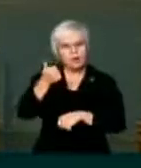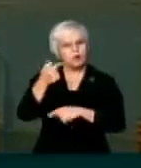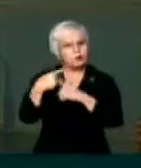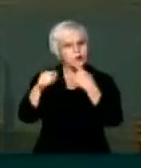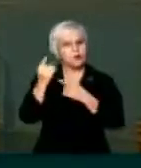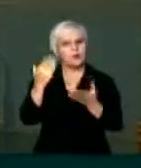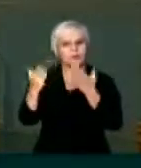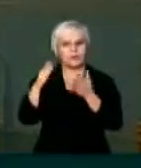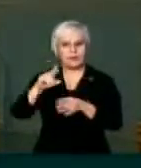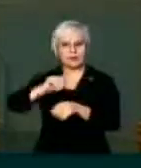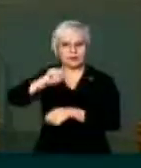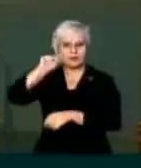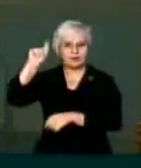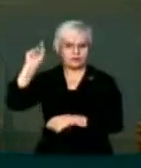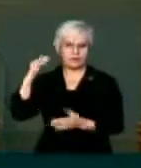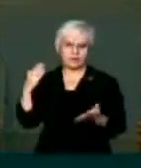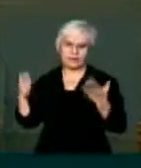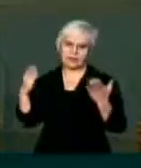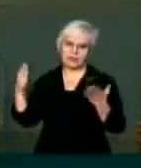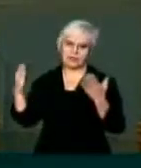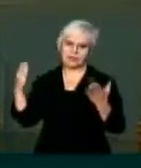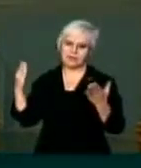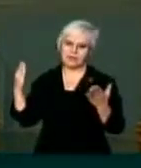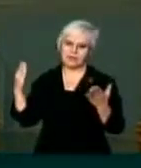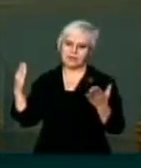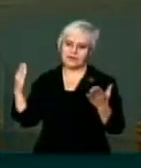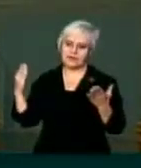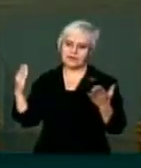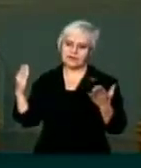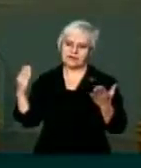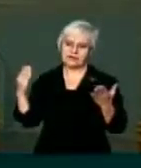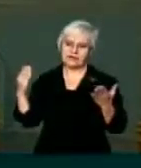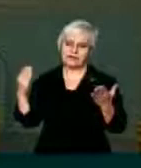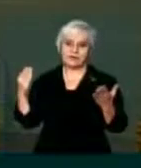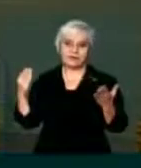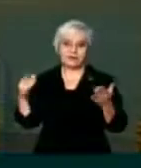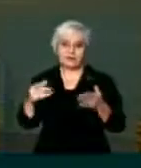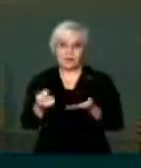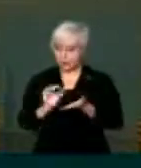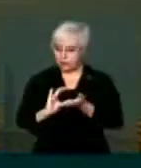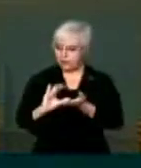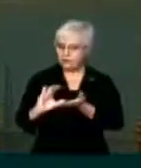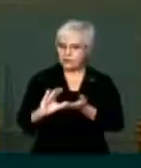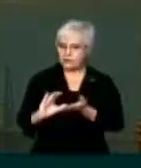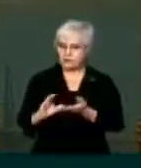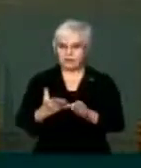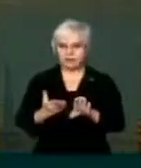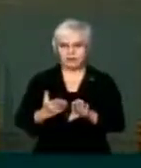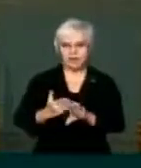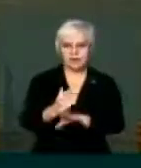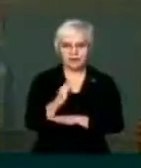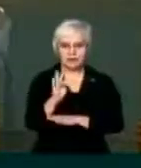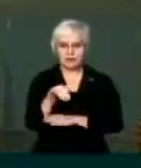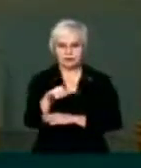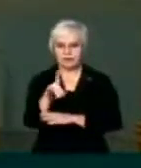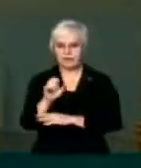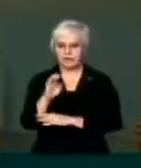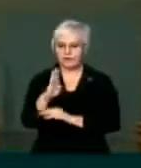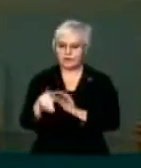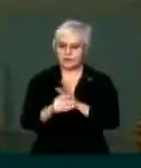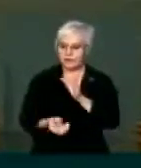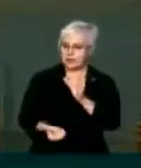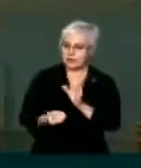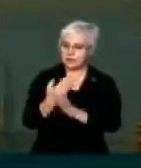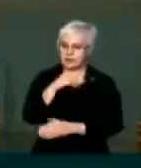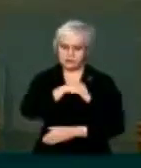relação a décadas passadas no tocante à educação brasileira, no investimento, na aprovação do Fundeb, na criação